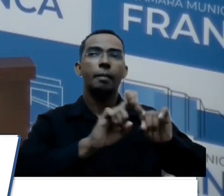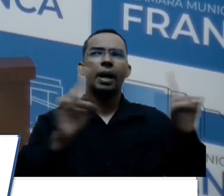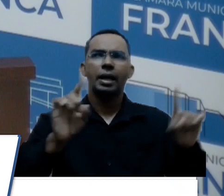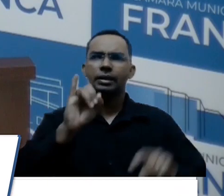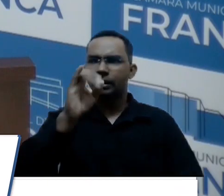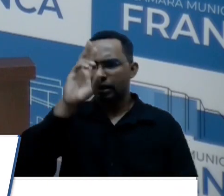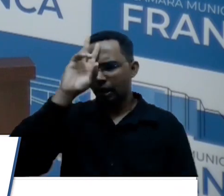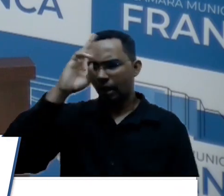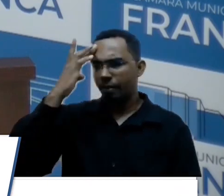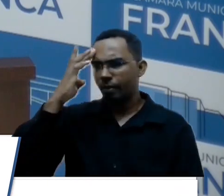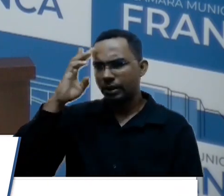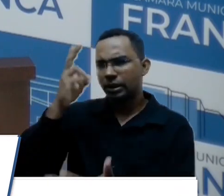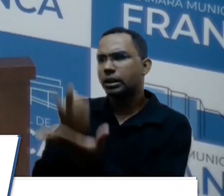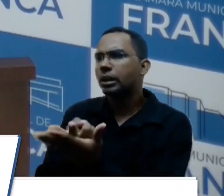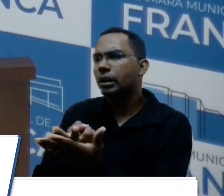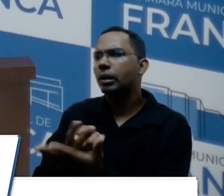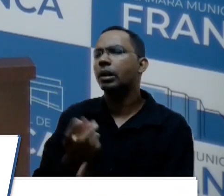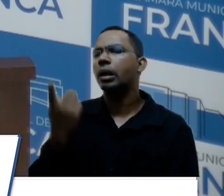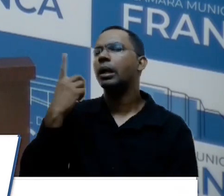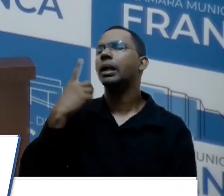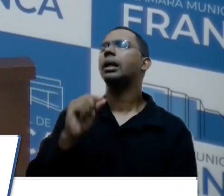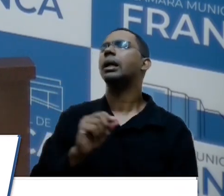morre, de quem que é a culpa?